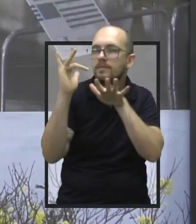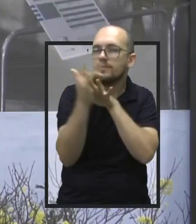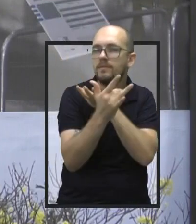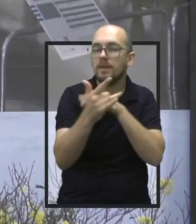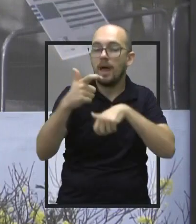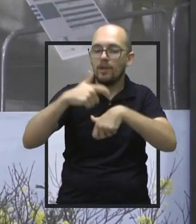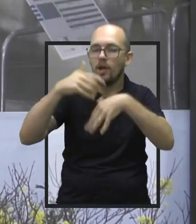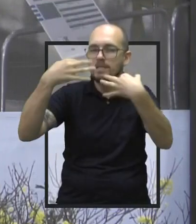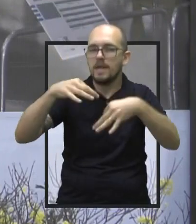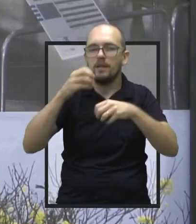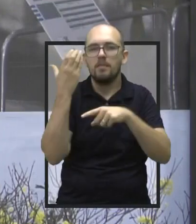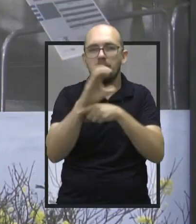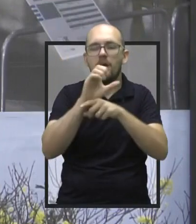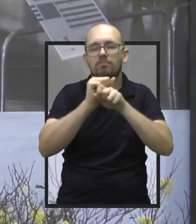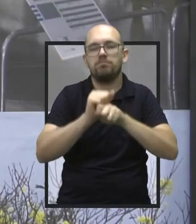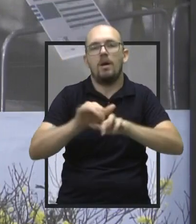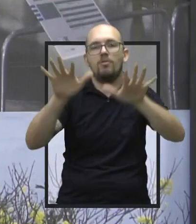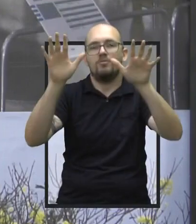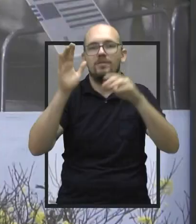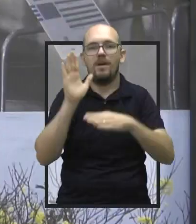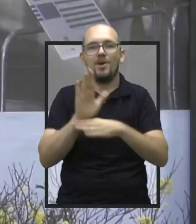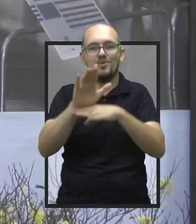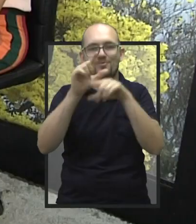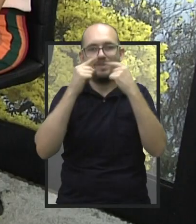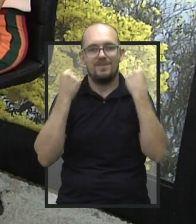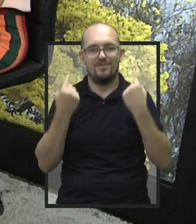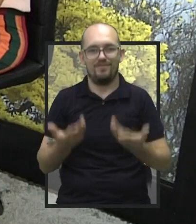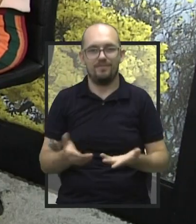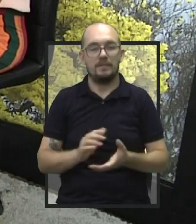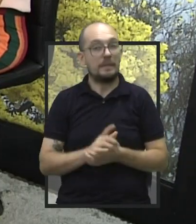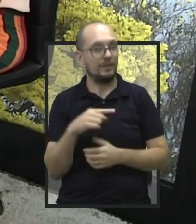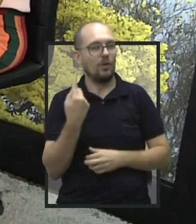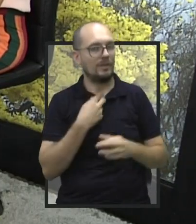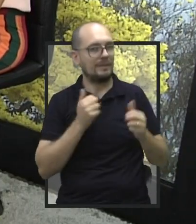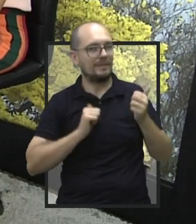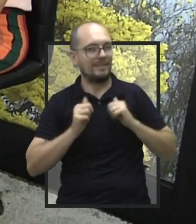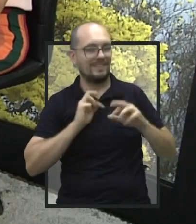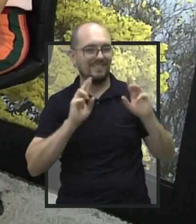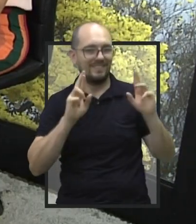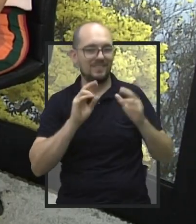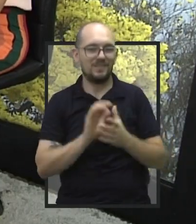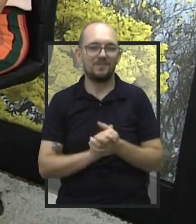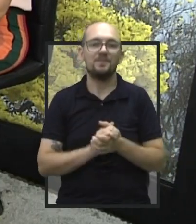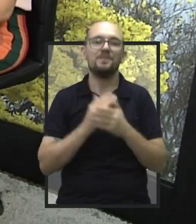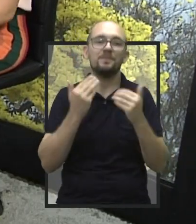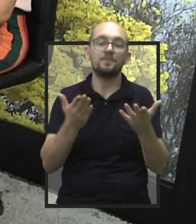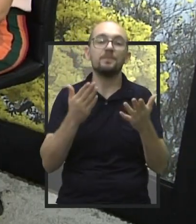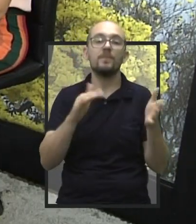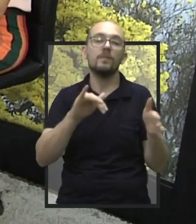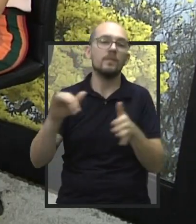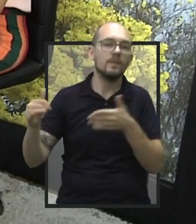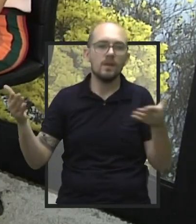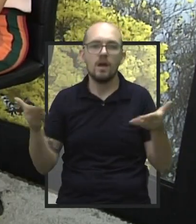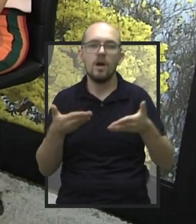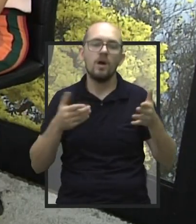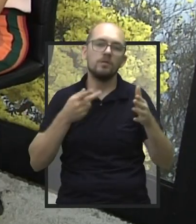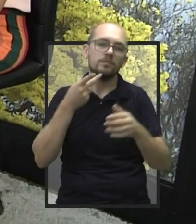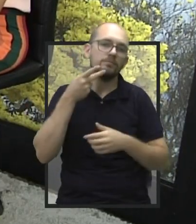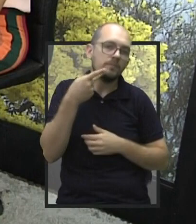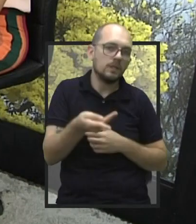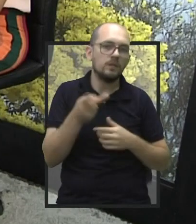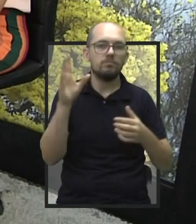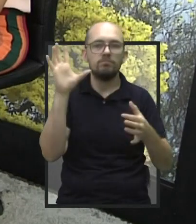ficar sabendo e vai ser muito bom para a nossa cidade. Legal, a gente fica na torcida. Obrigada. Vereadora, vamos falar também sobre